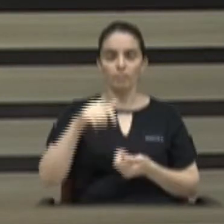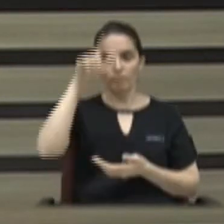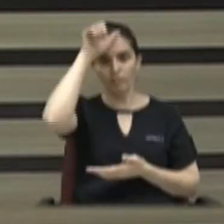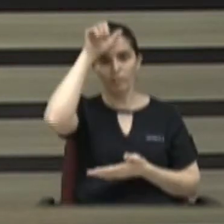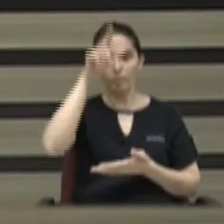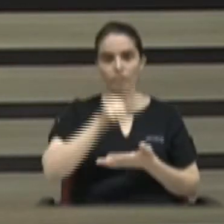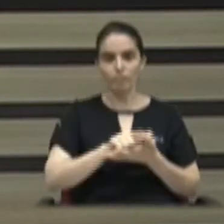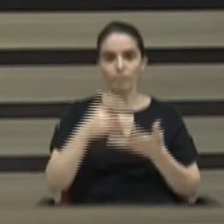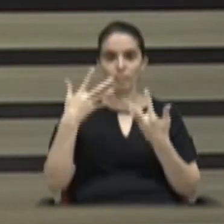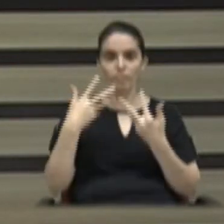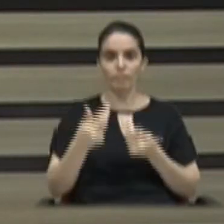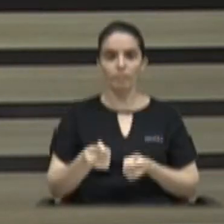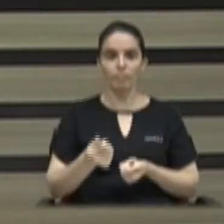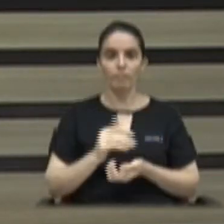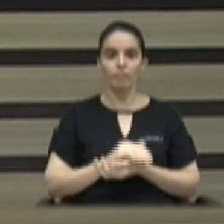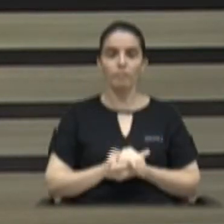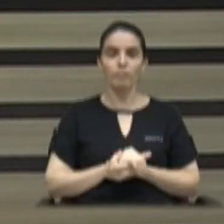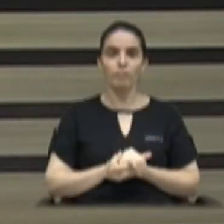dos líderes.